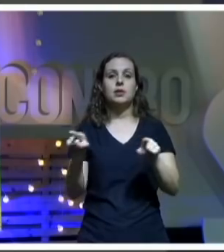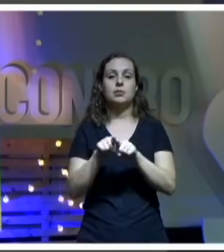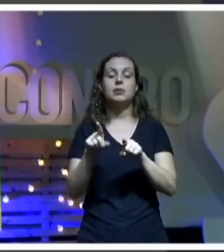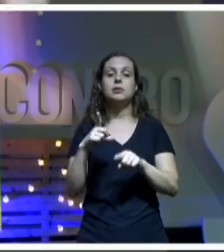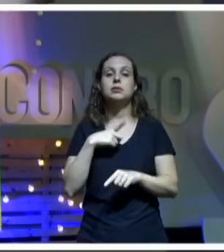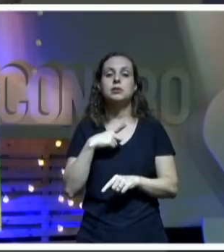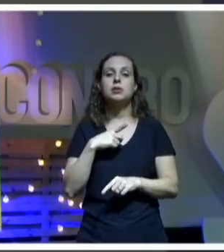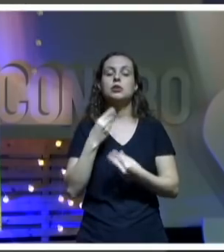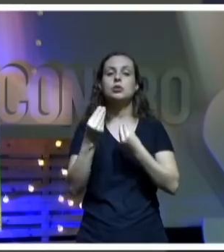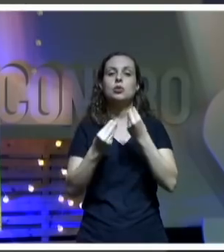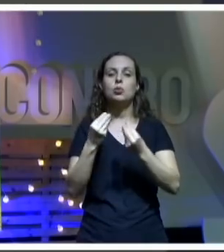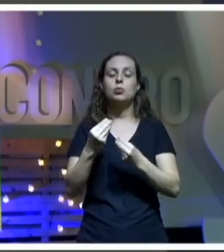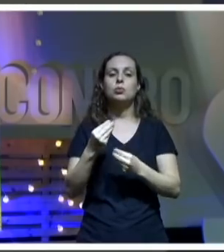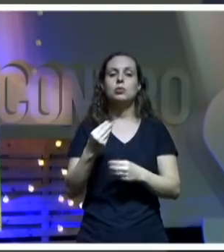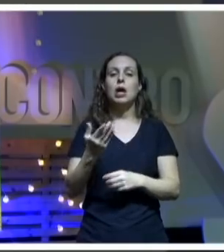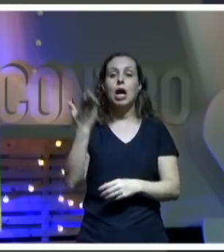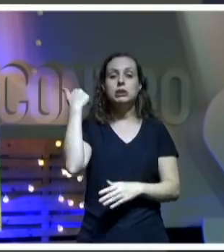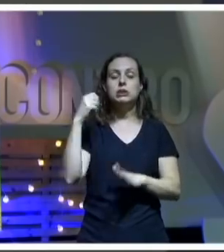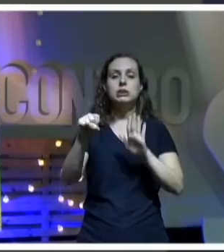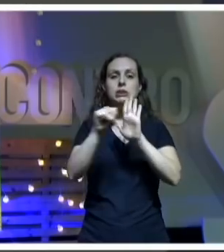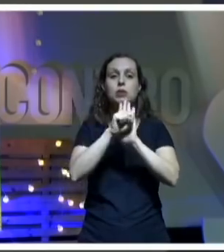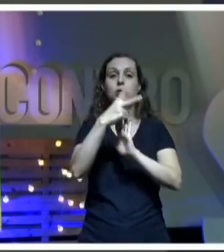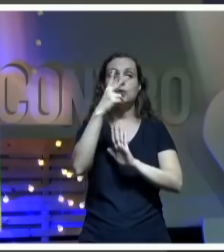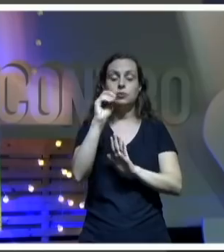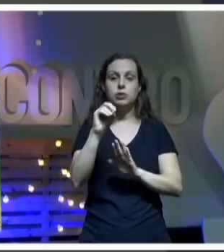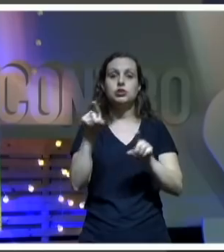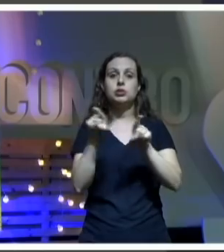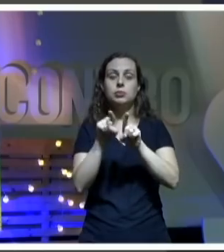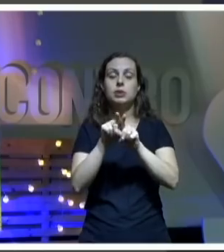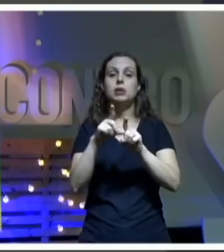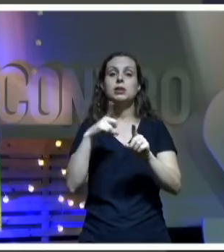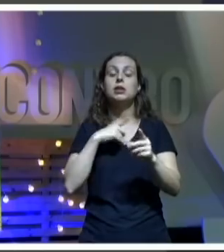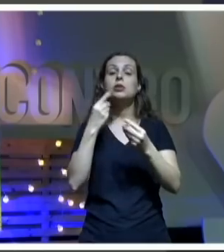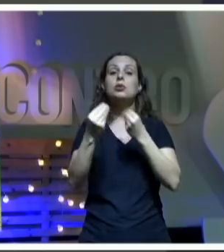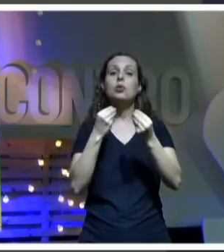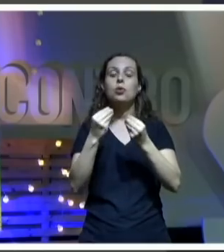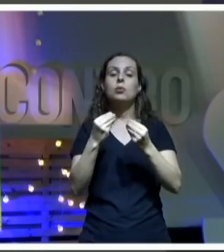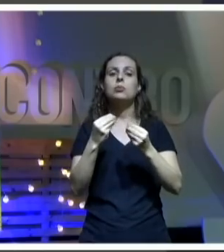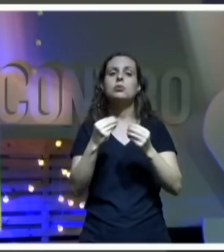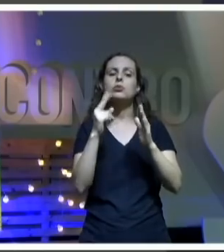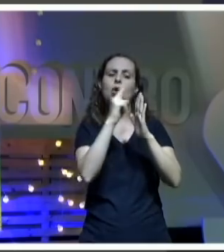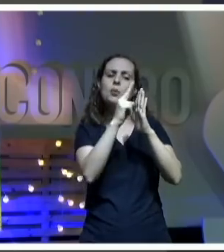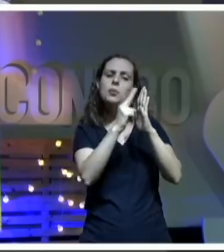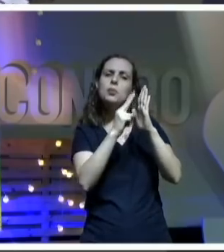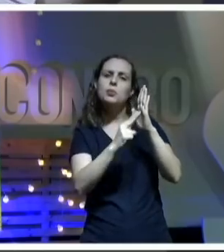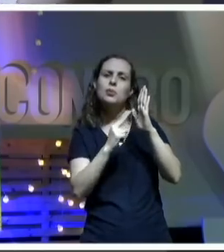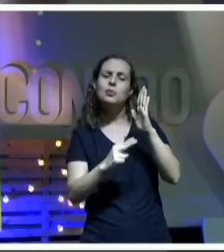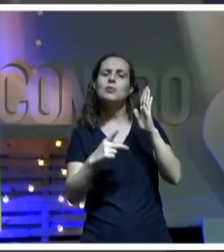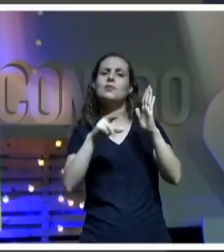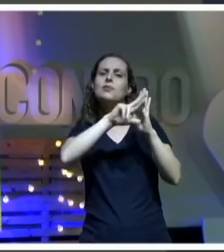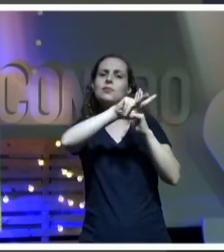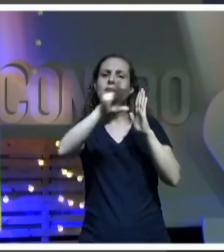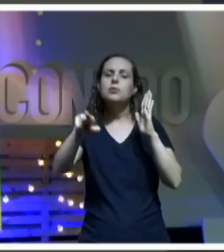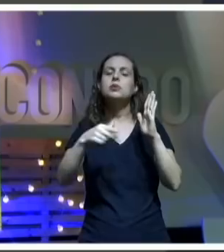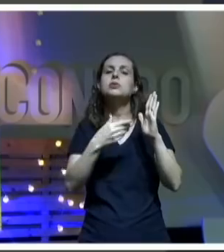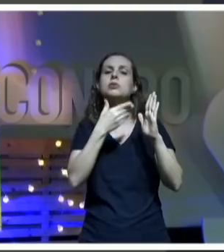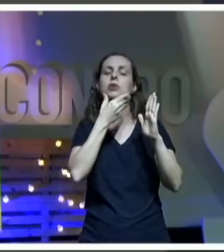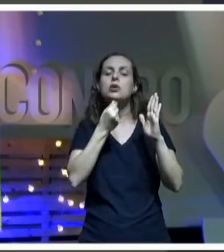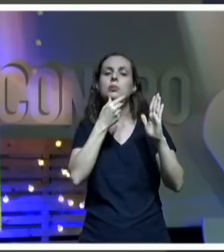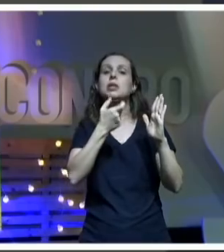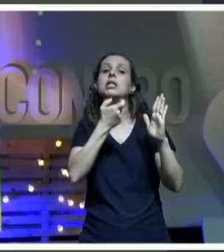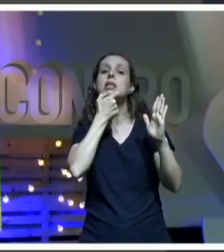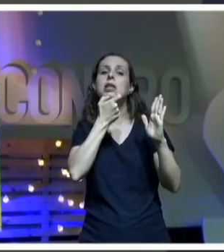20 vou ficar pallenberg de tres bom refere ao barth ponte lit